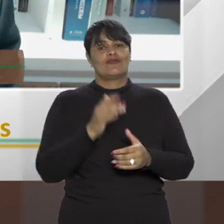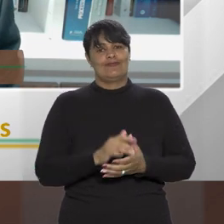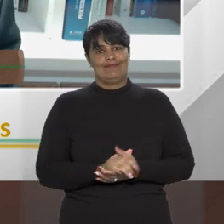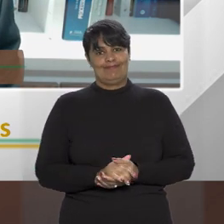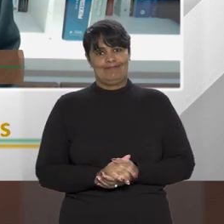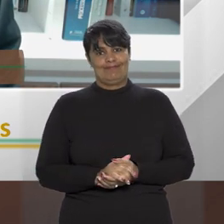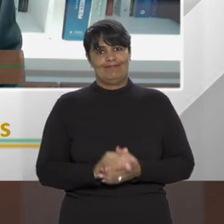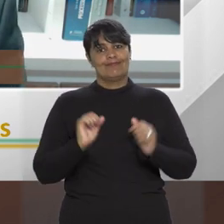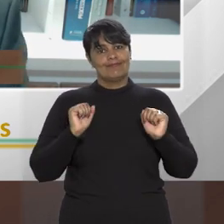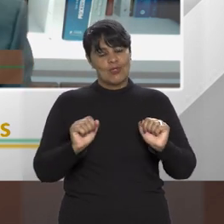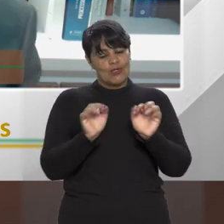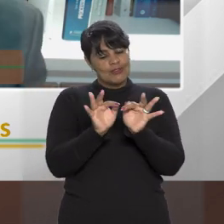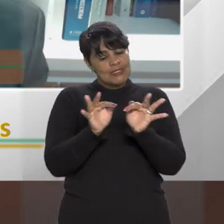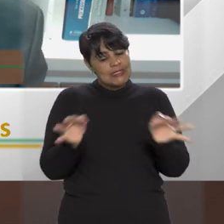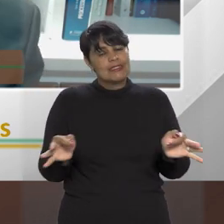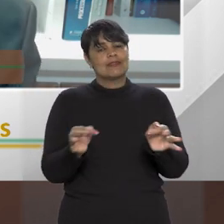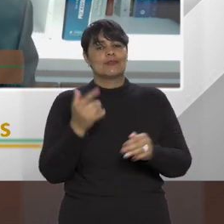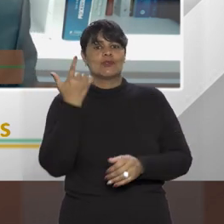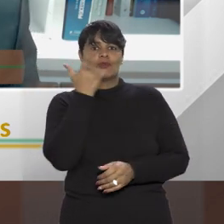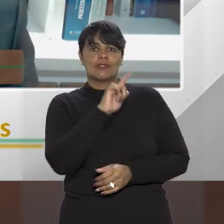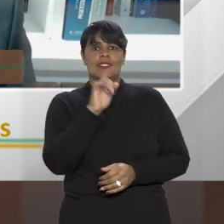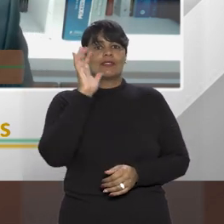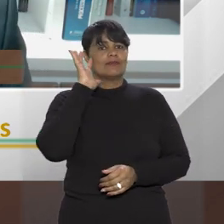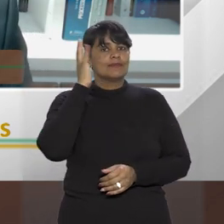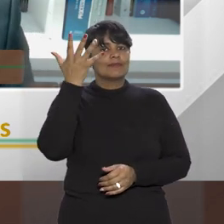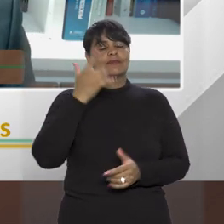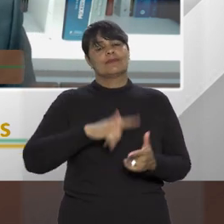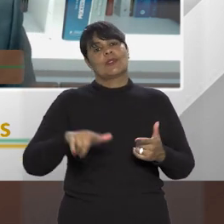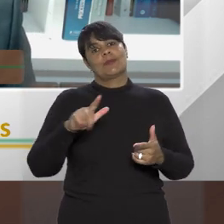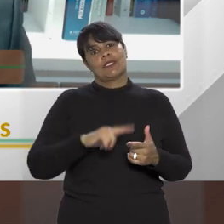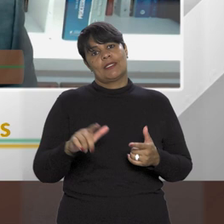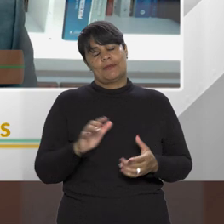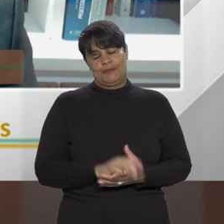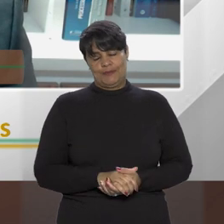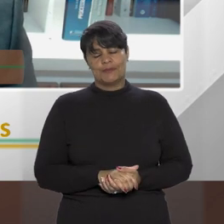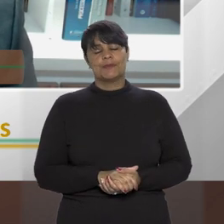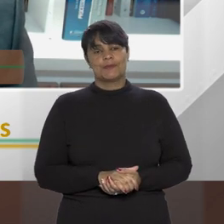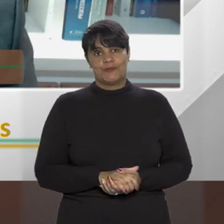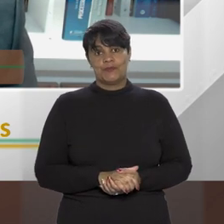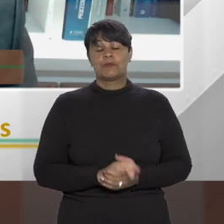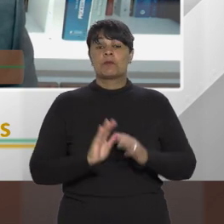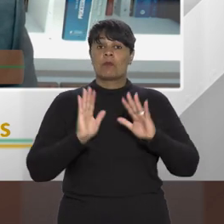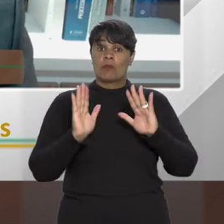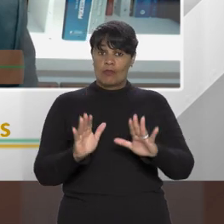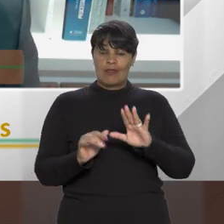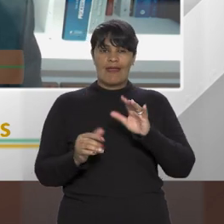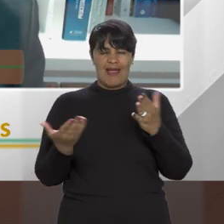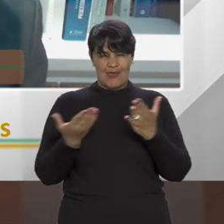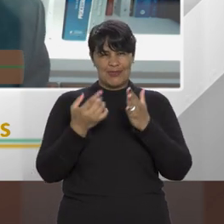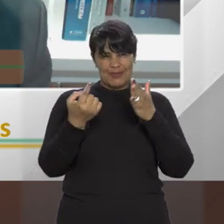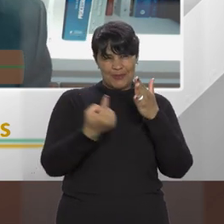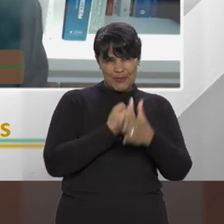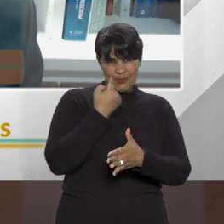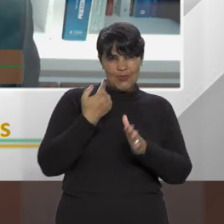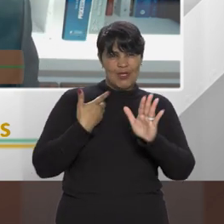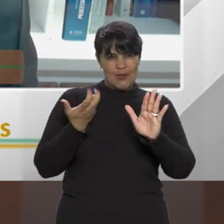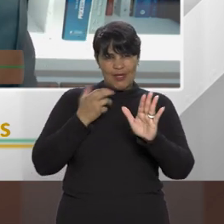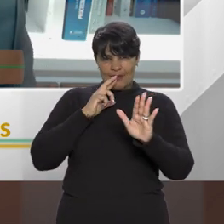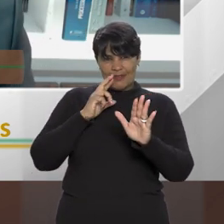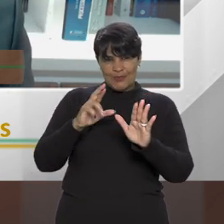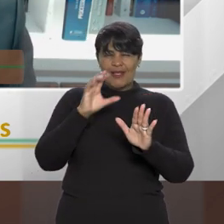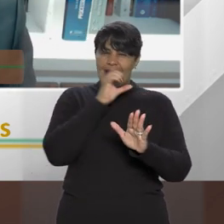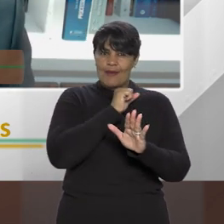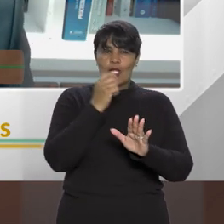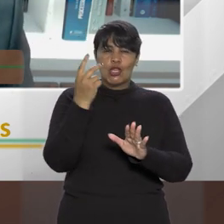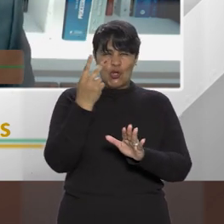chegar na sua pergunta, eu queria, em 2 minutos, contar uma história engraçada aqui para o nosso público. Né? Que eu falo isso em sala de aula e os